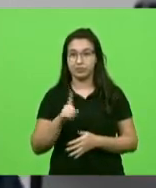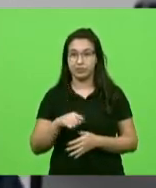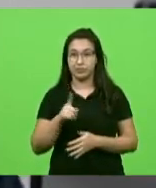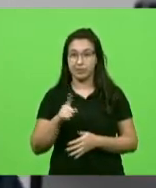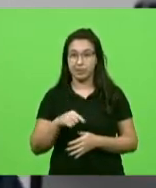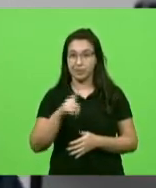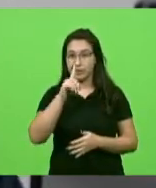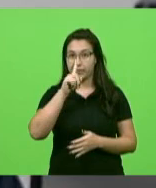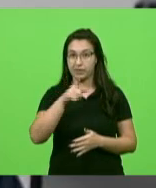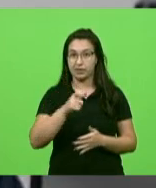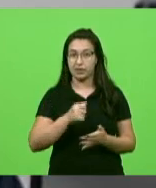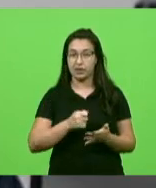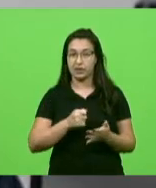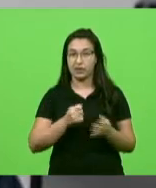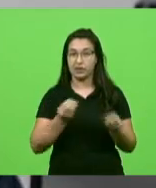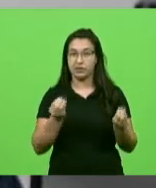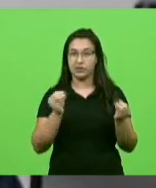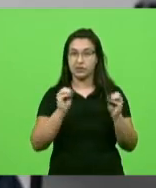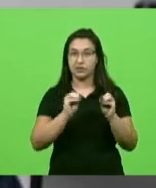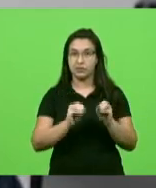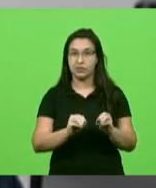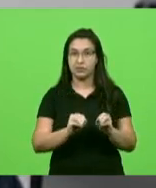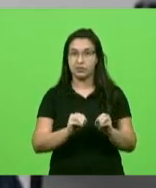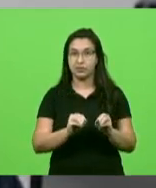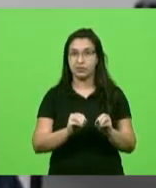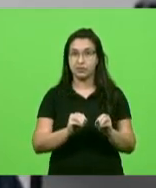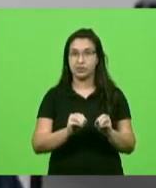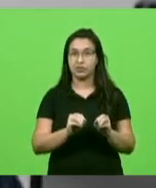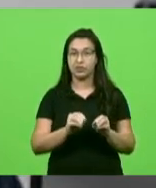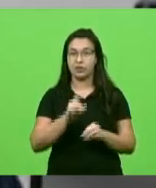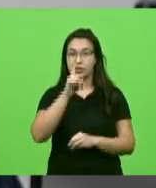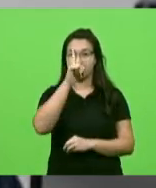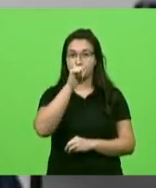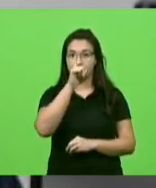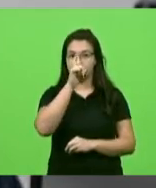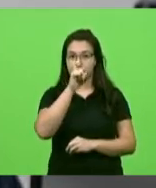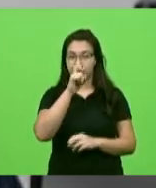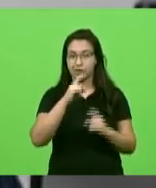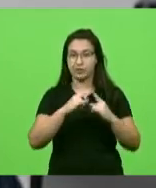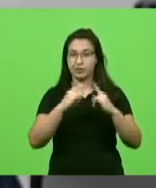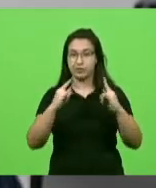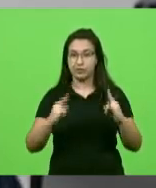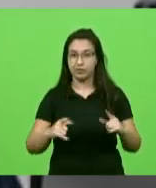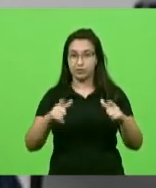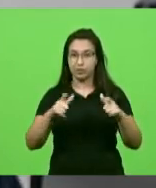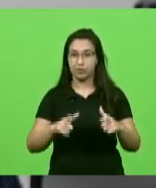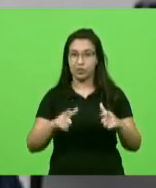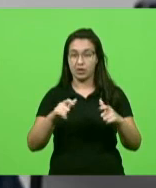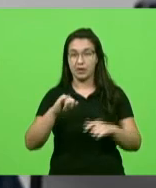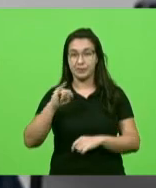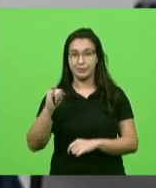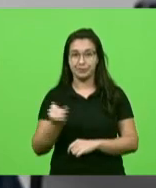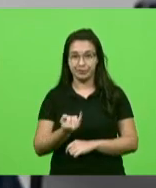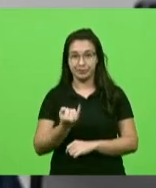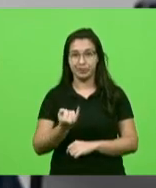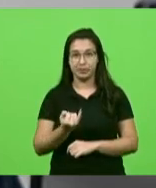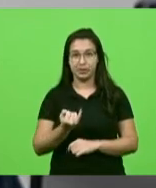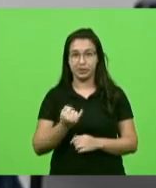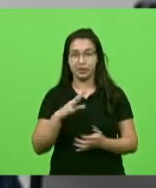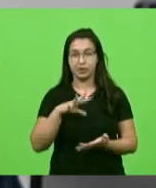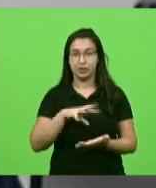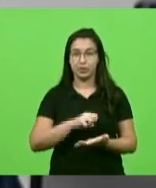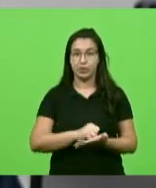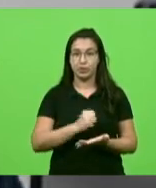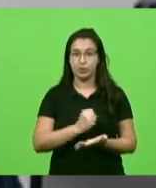influenciam ordenação de despesa para instalação e operacionalização e hospital de campanha a ser alocado no município de Itajaí a ser